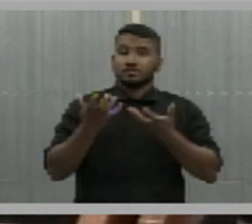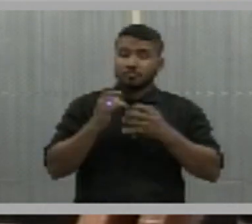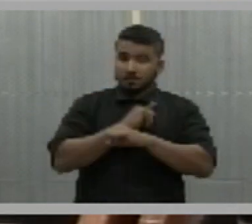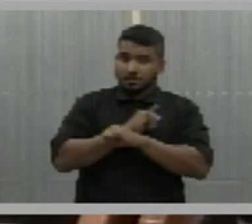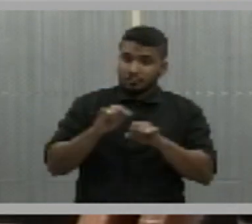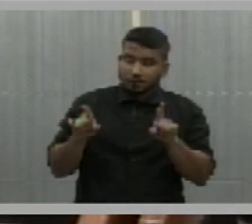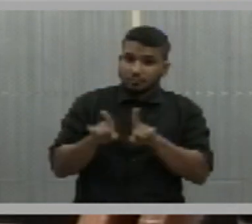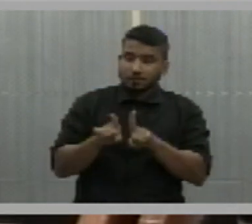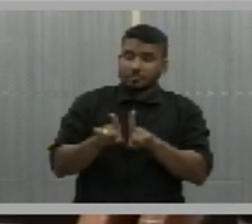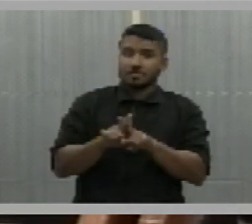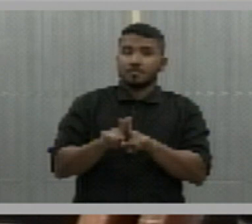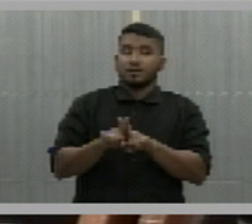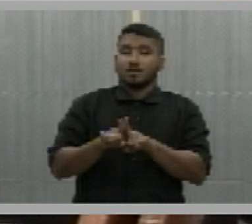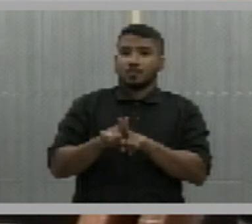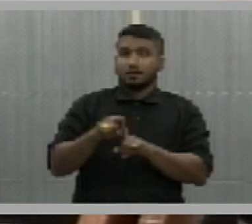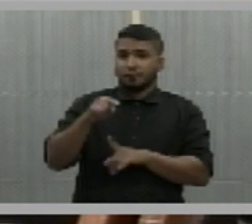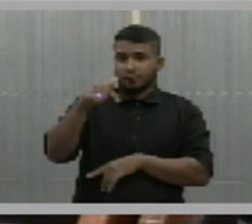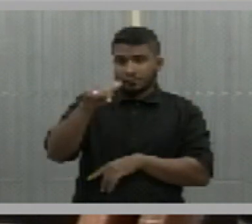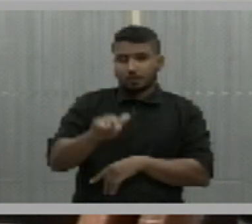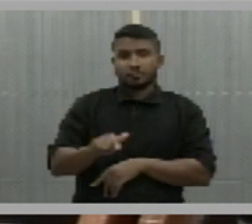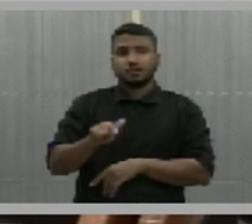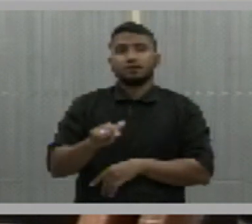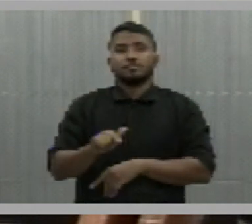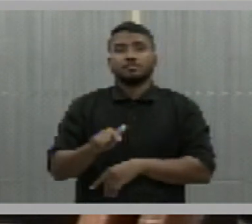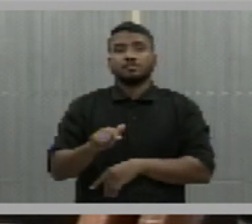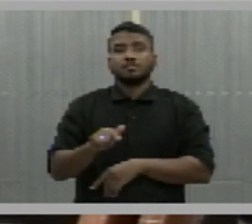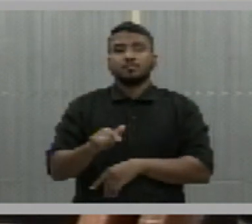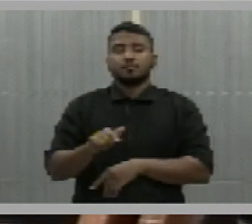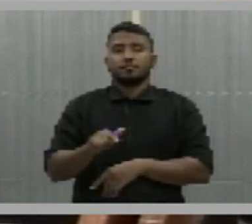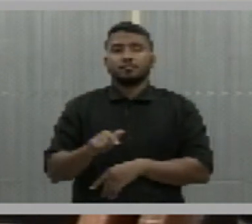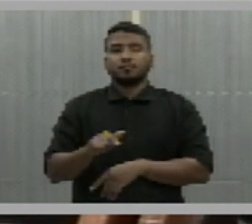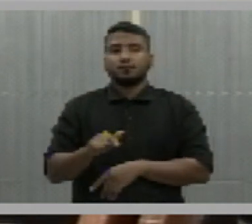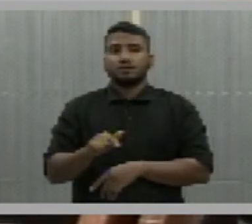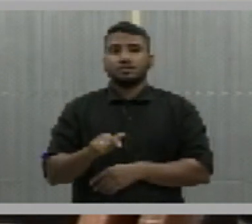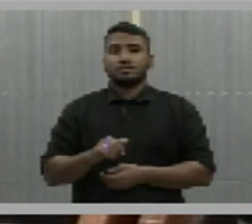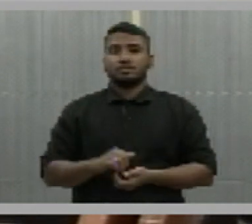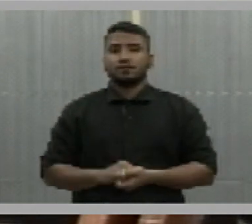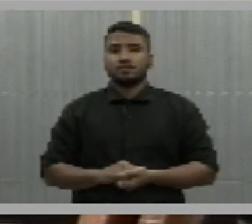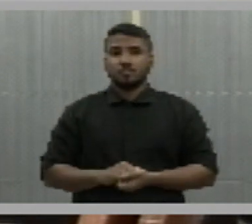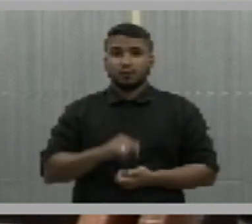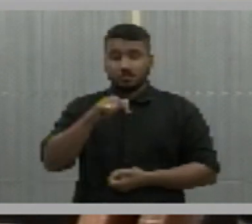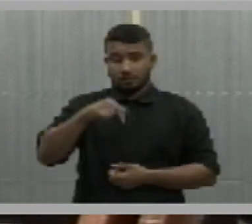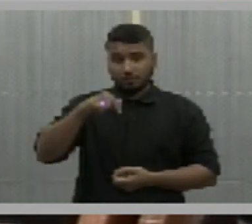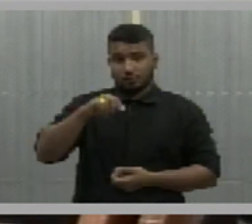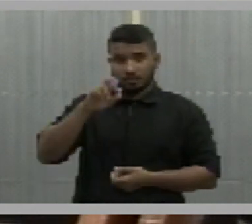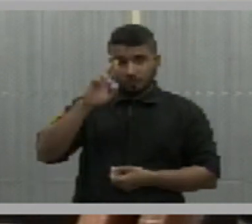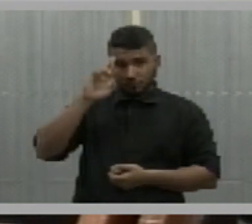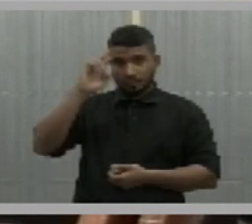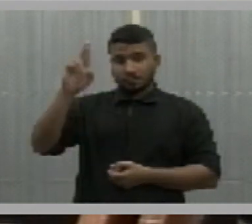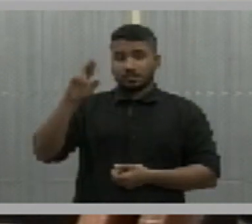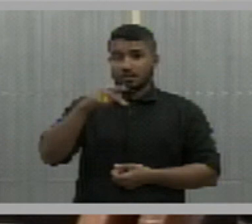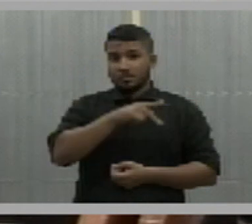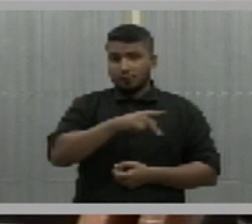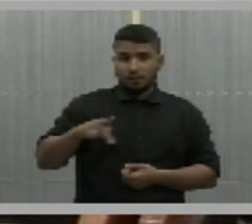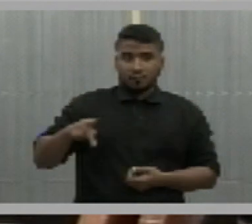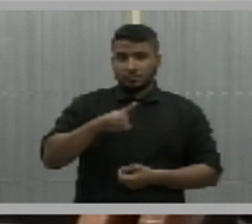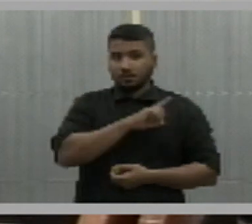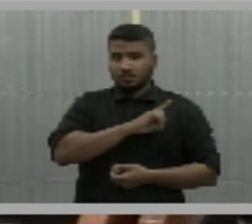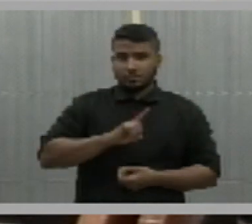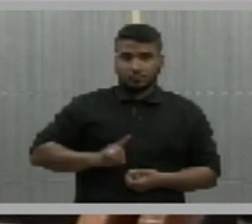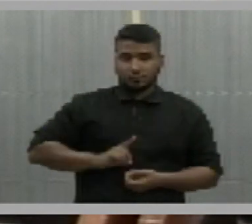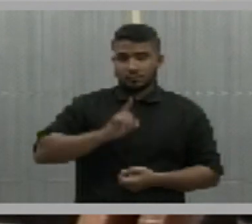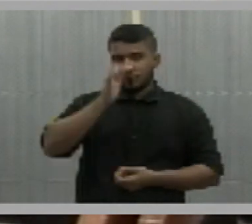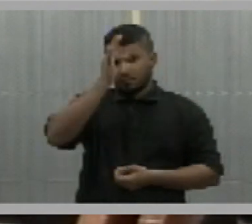ressaltar, mais uma vez, a iniciativa da diretoria, pela presidência do deputado